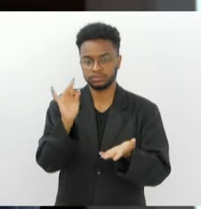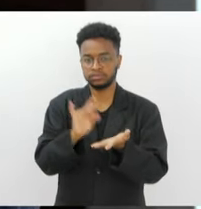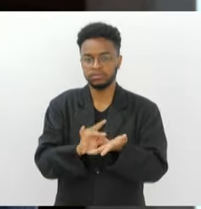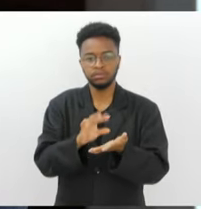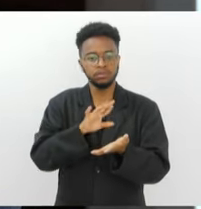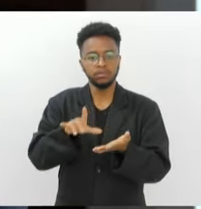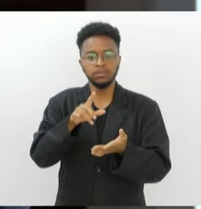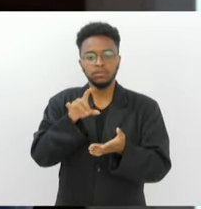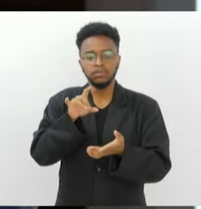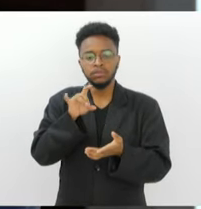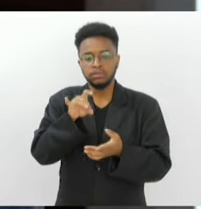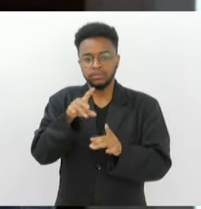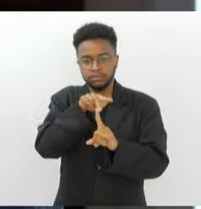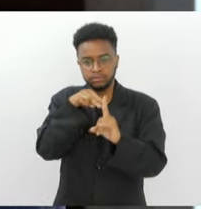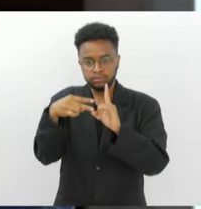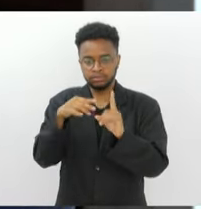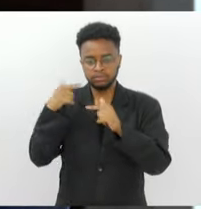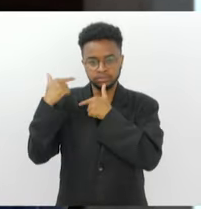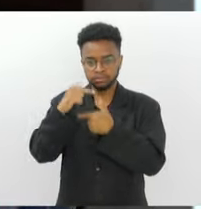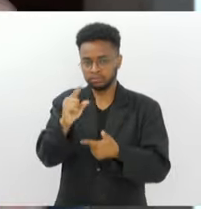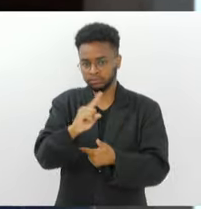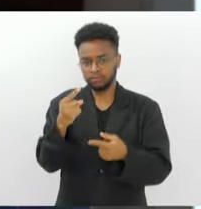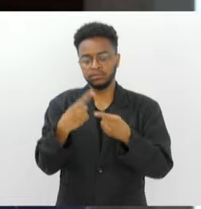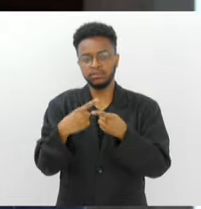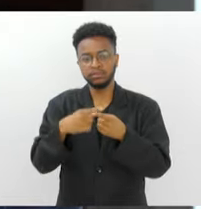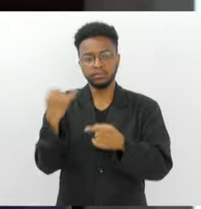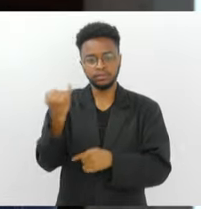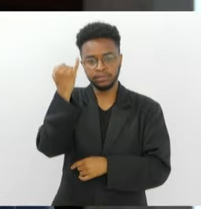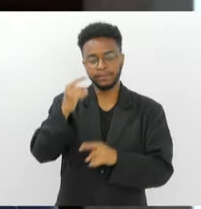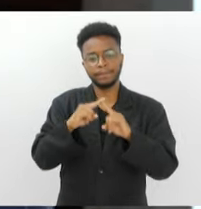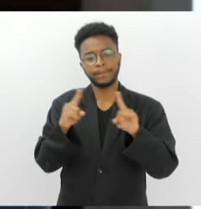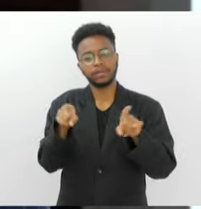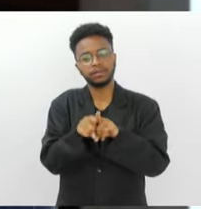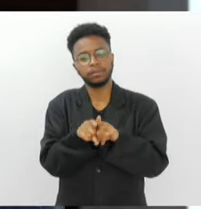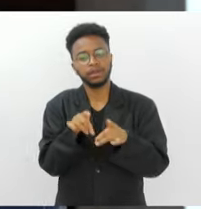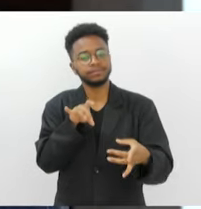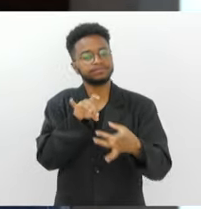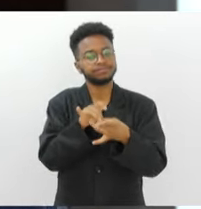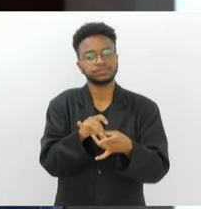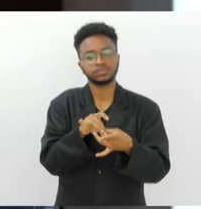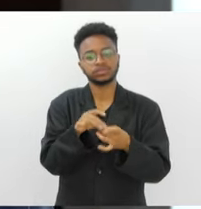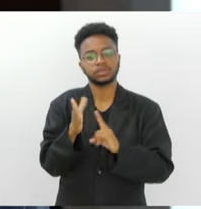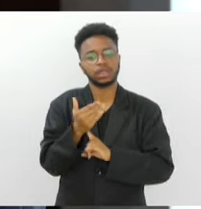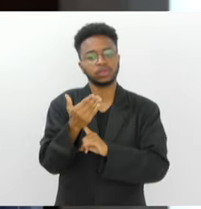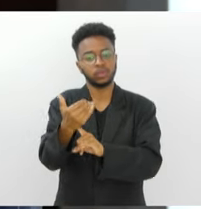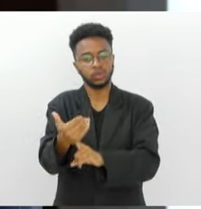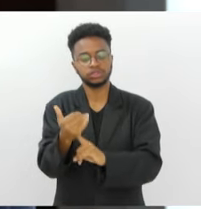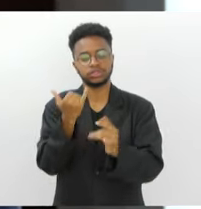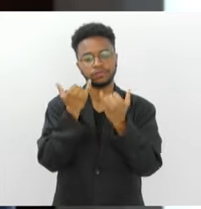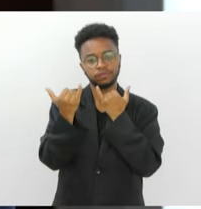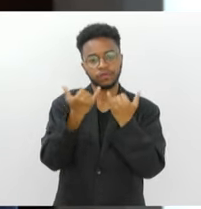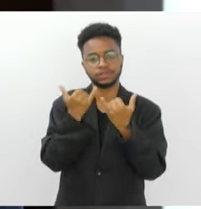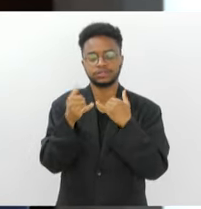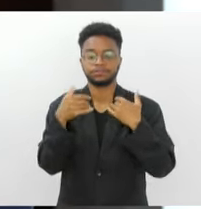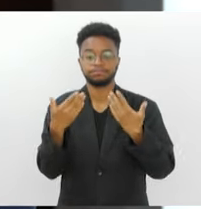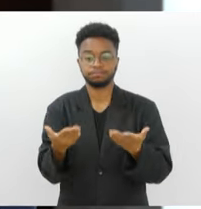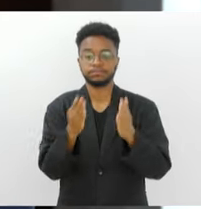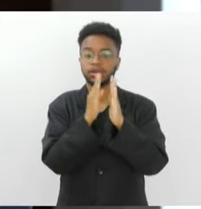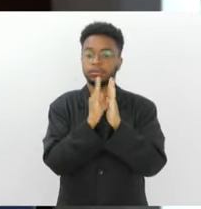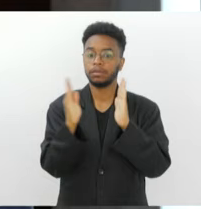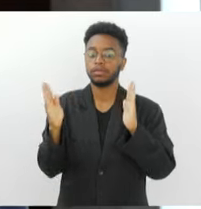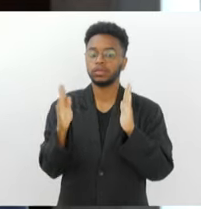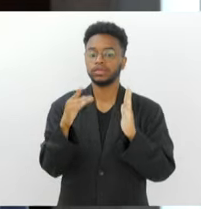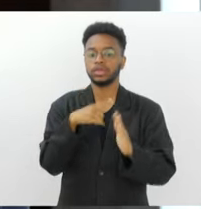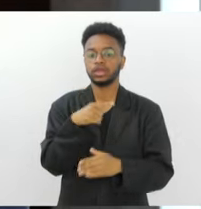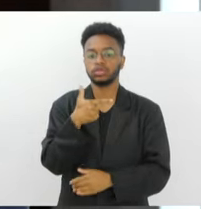perspectiva tradicional, que é muito importante, ela é o grande ponto de encontro, mas também com todas as tecnologias da informação. Então, uma biblioteca que